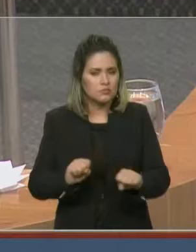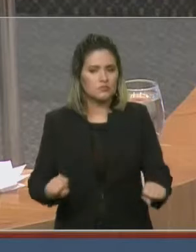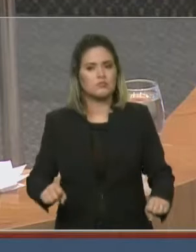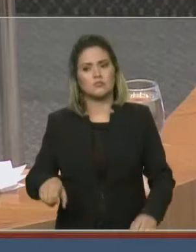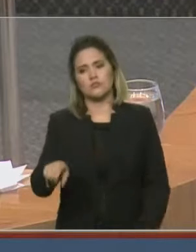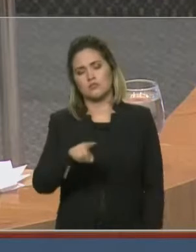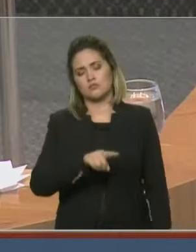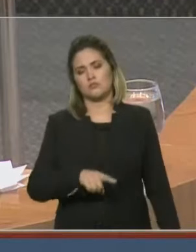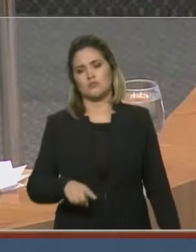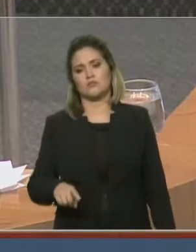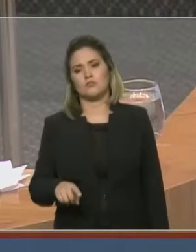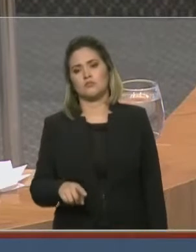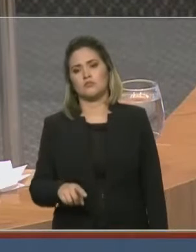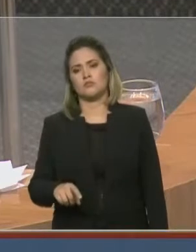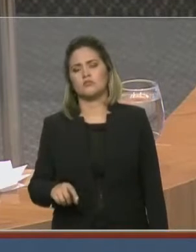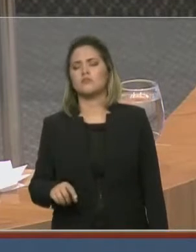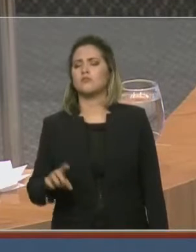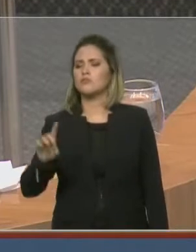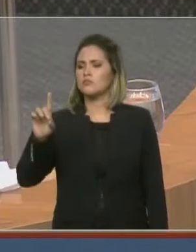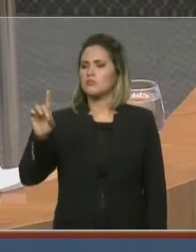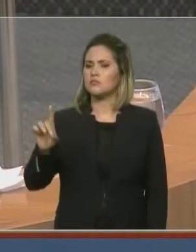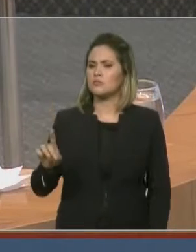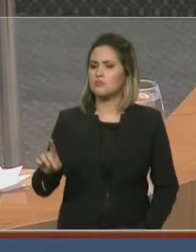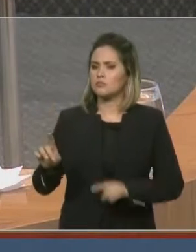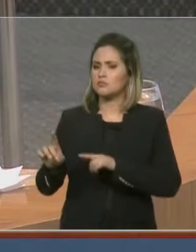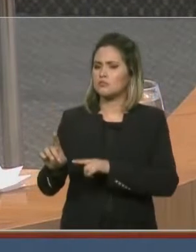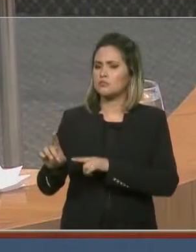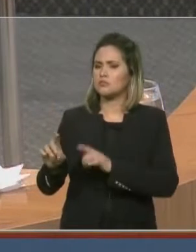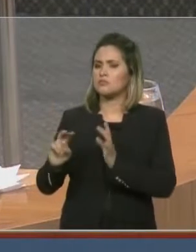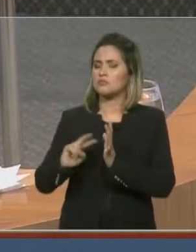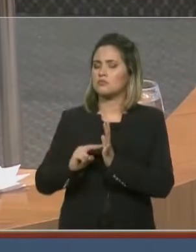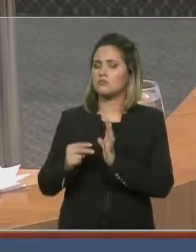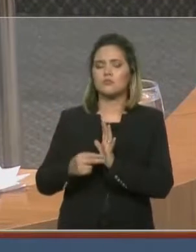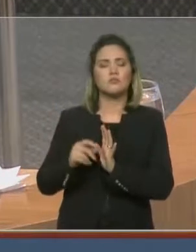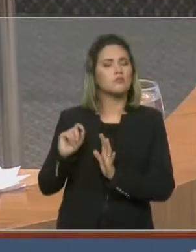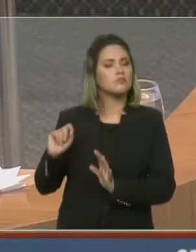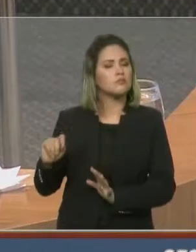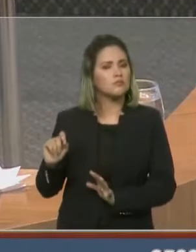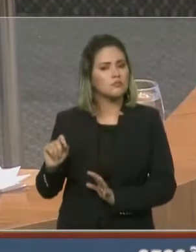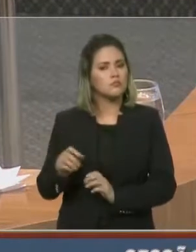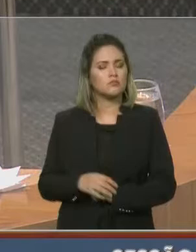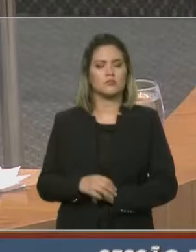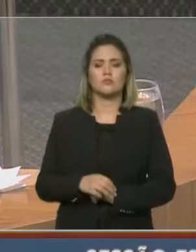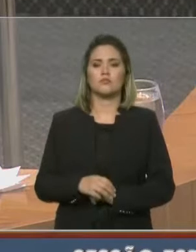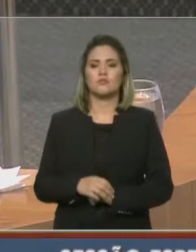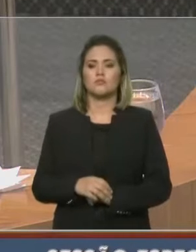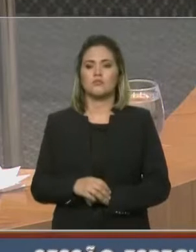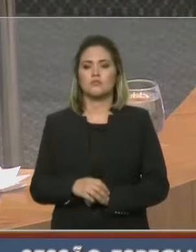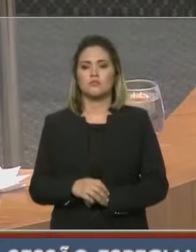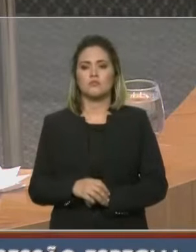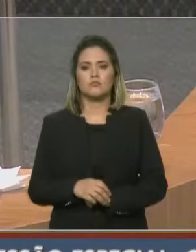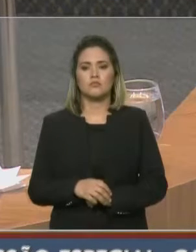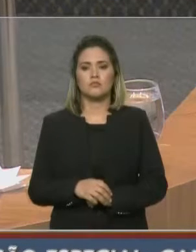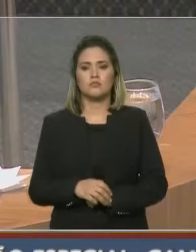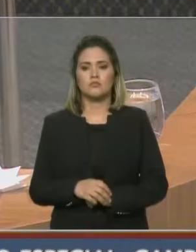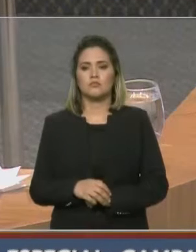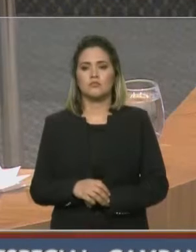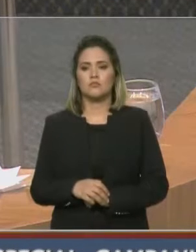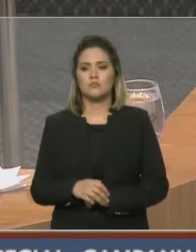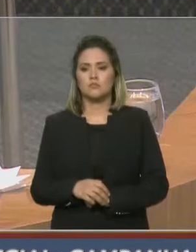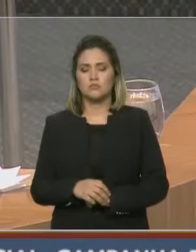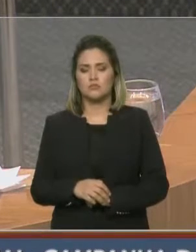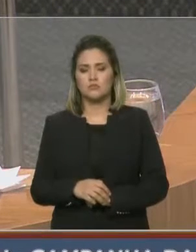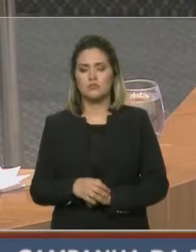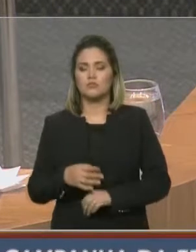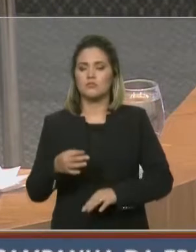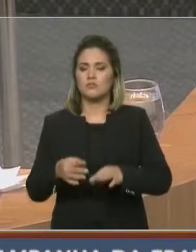significado do direito? O significado do direito é exatamente designar a ordem justa